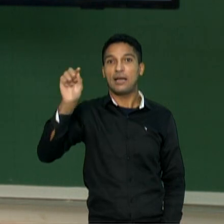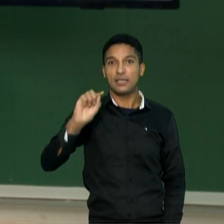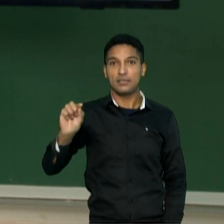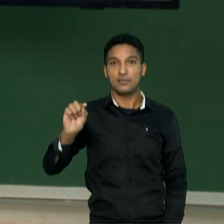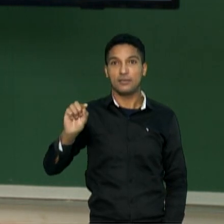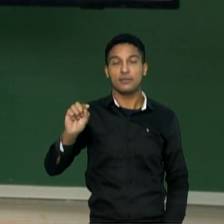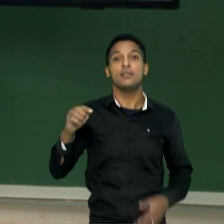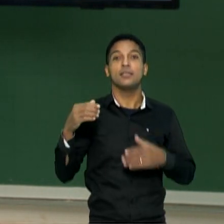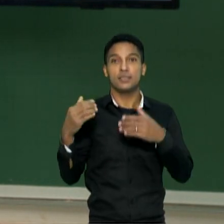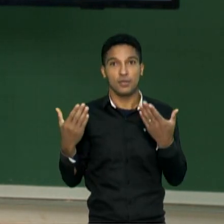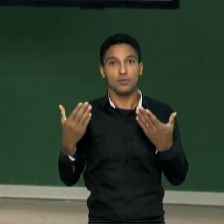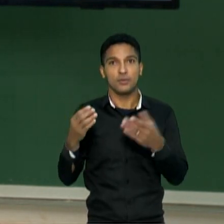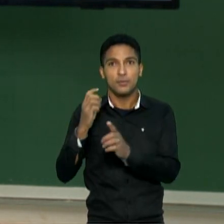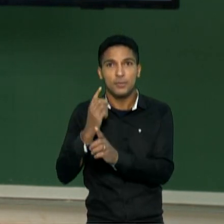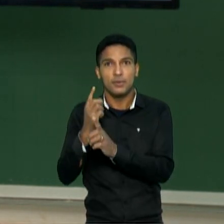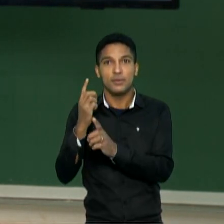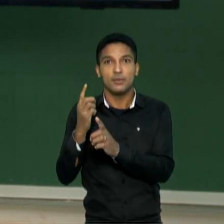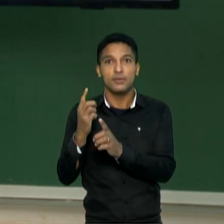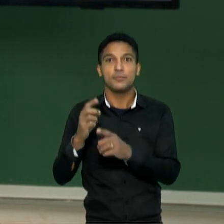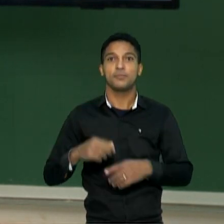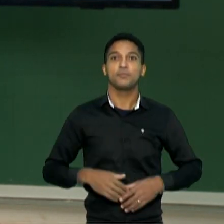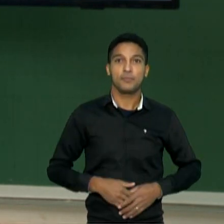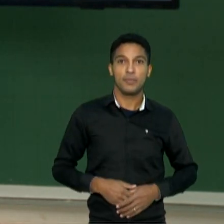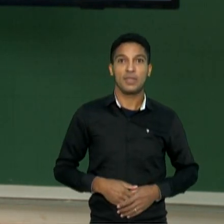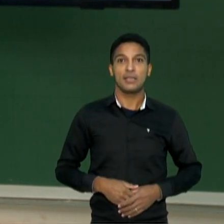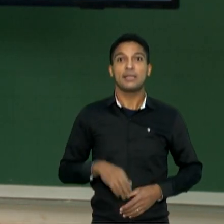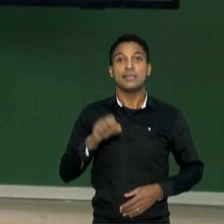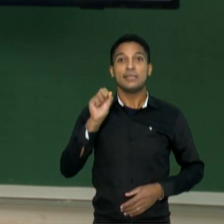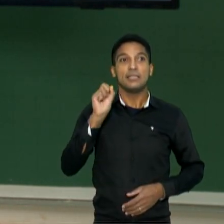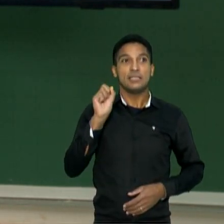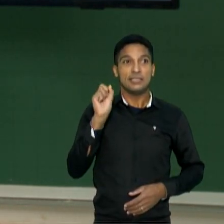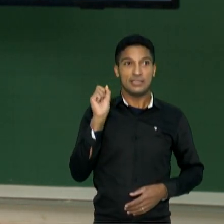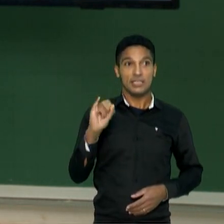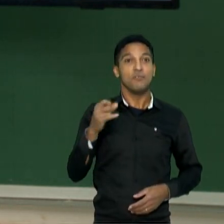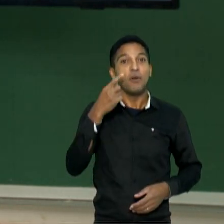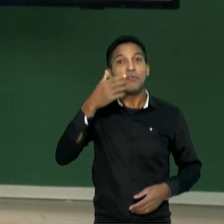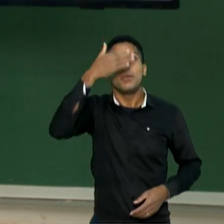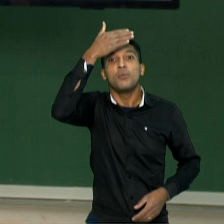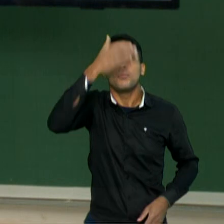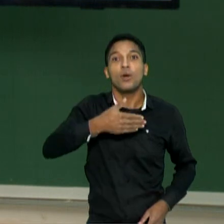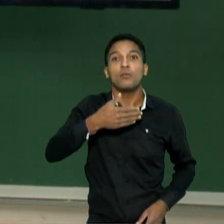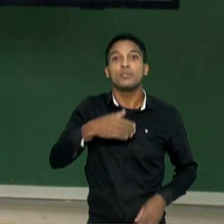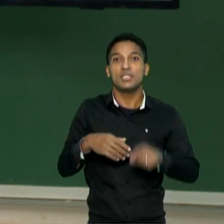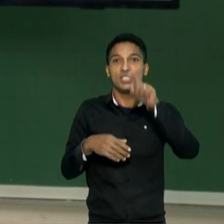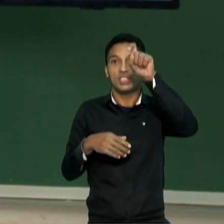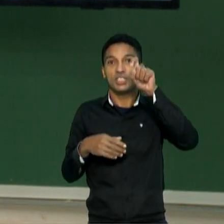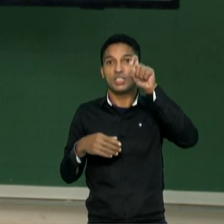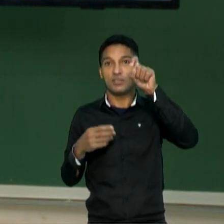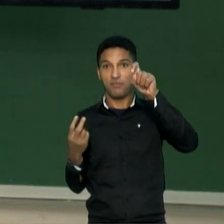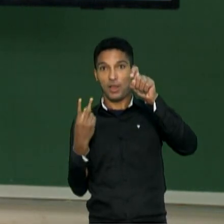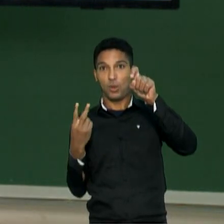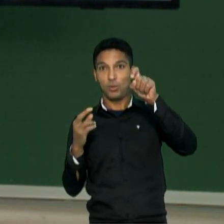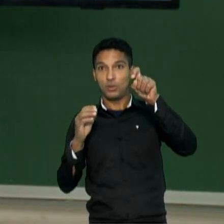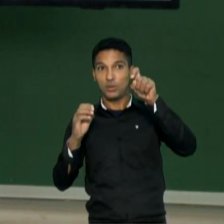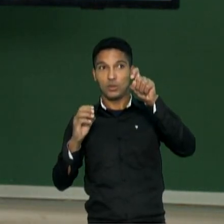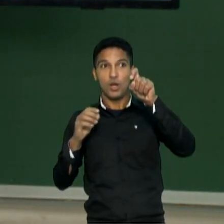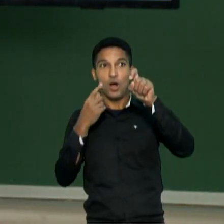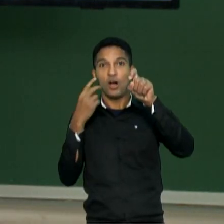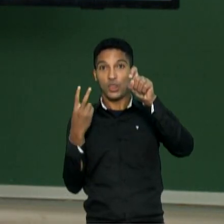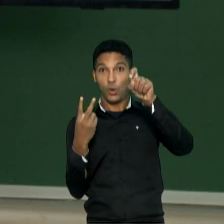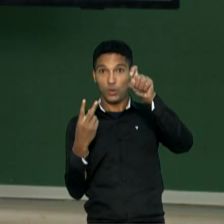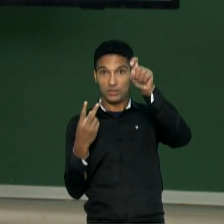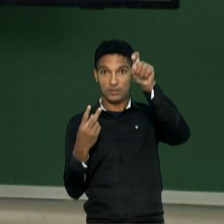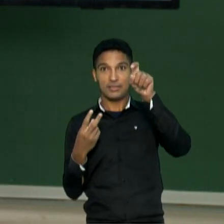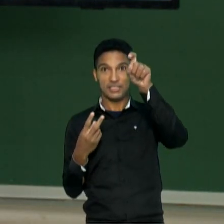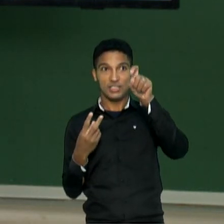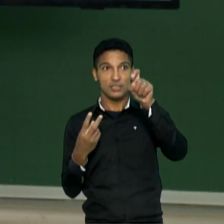na função, no x da minha lei de formação, com certeza vai dar zero. Vamos fazer um testezinho de cabeça? Olha só. Pega esse 2 que